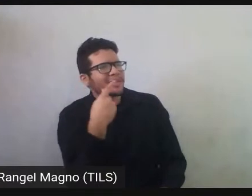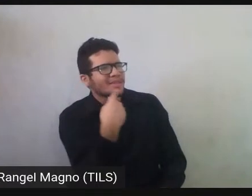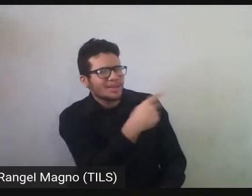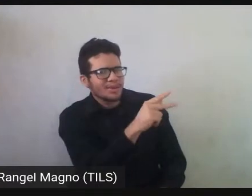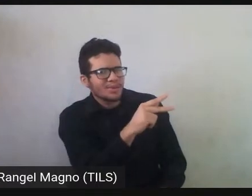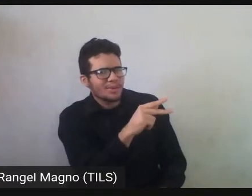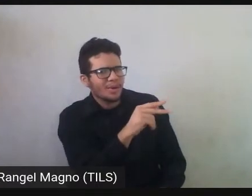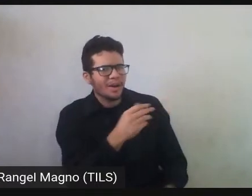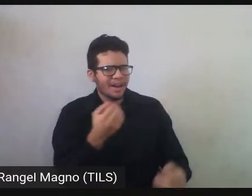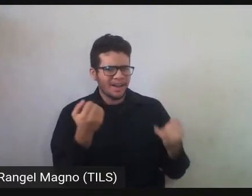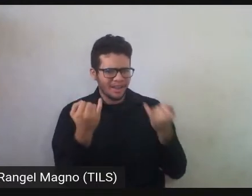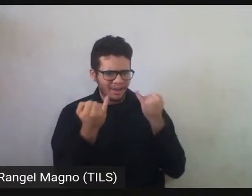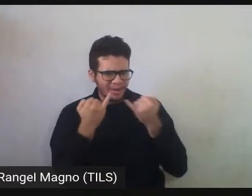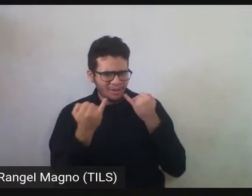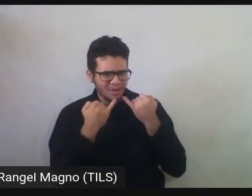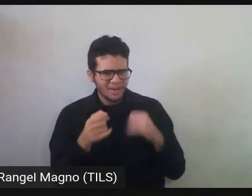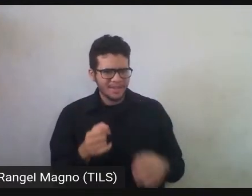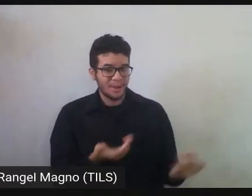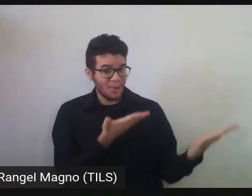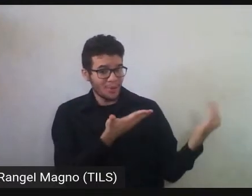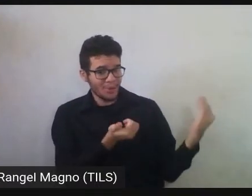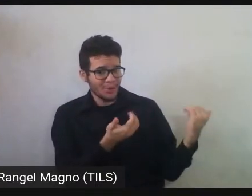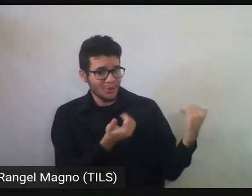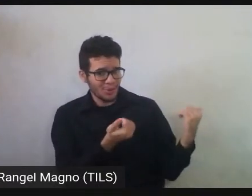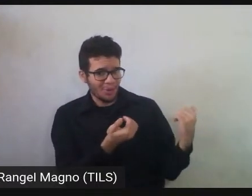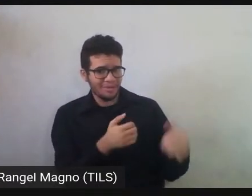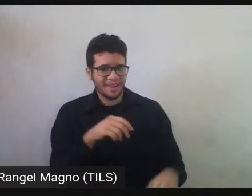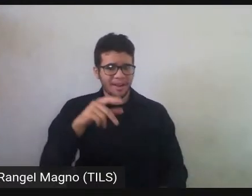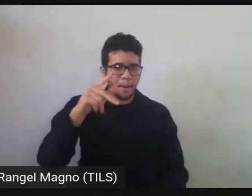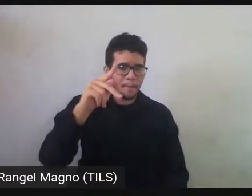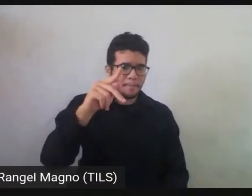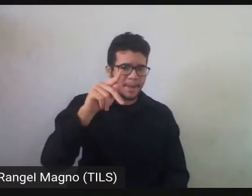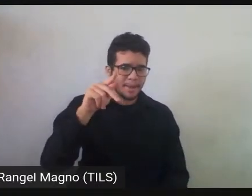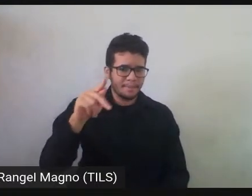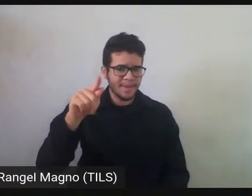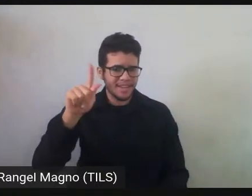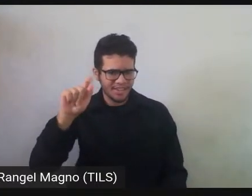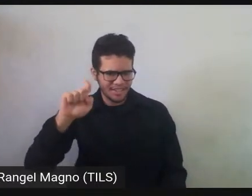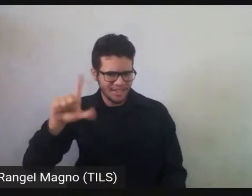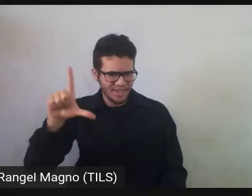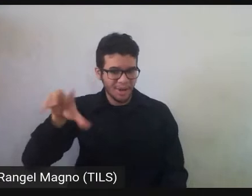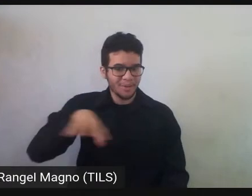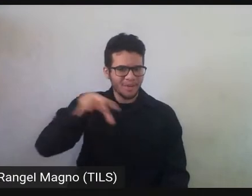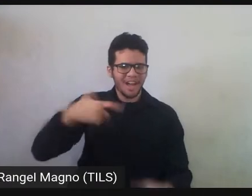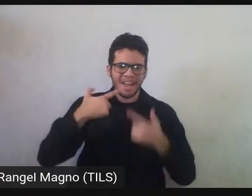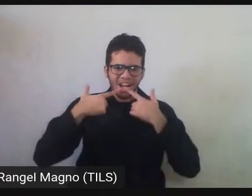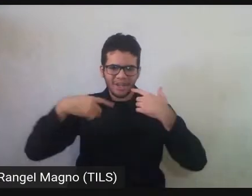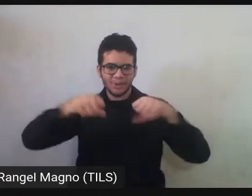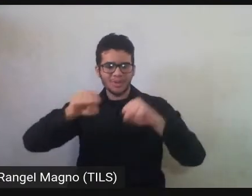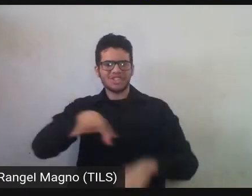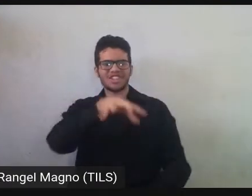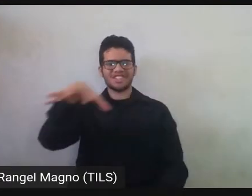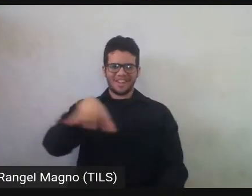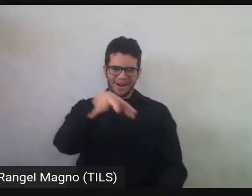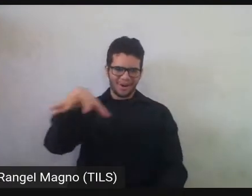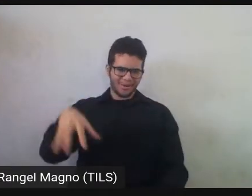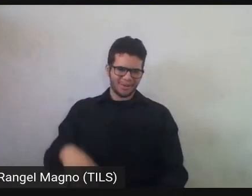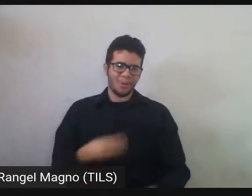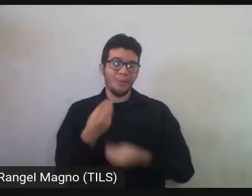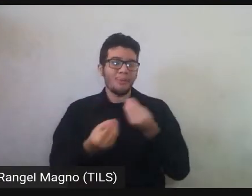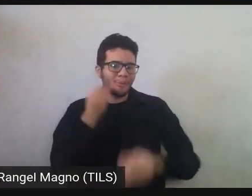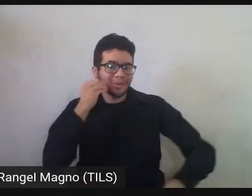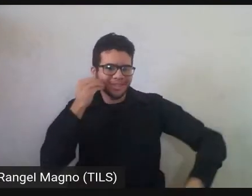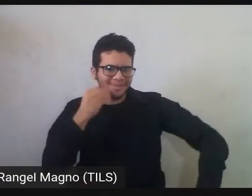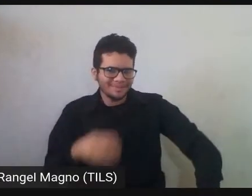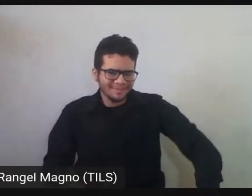formação de jovens linguistas no contexto do PPGEL tendo em vista a área de linguística geral Laiane